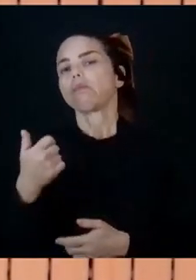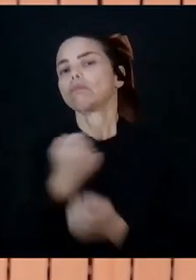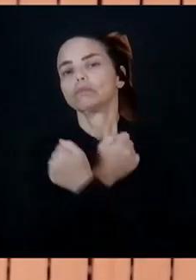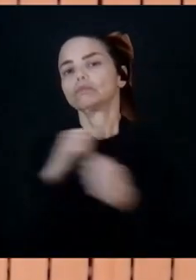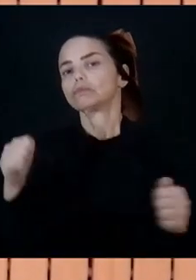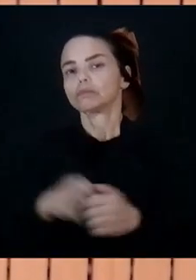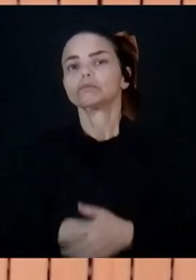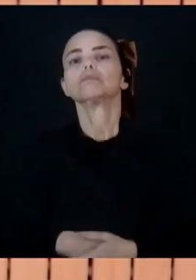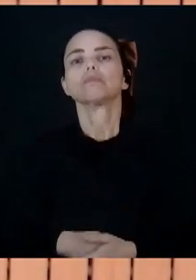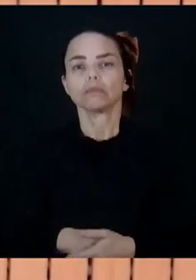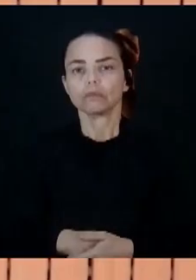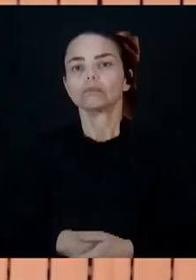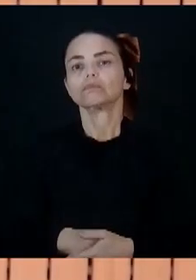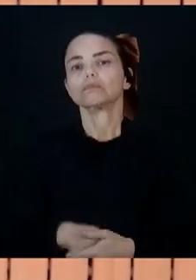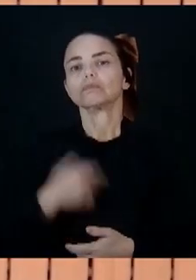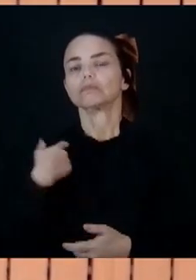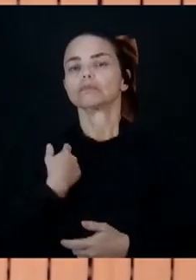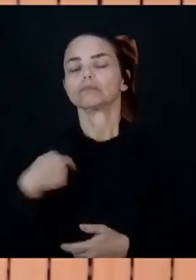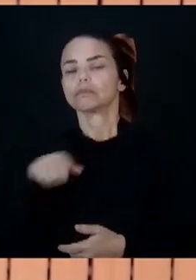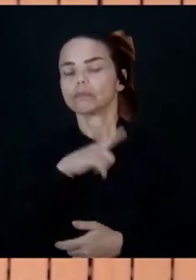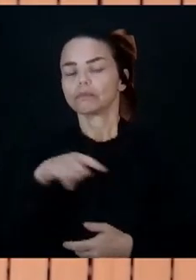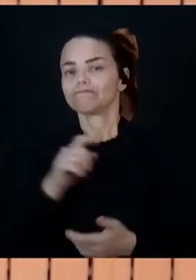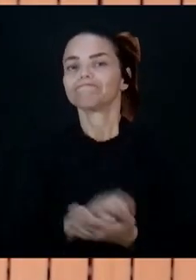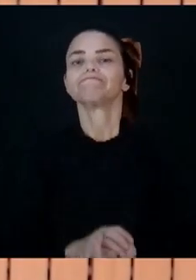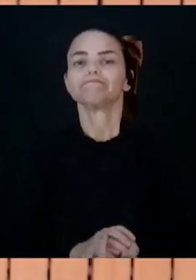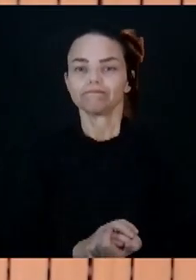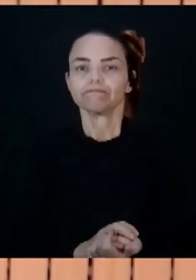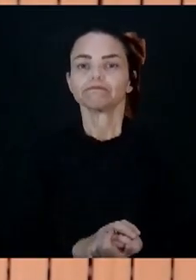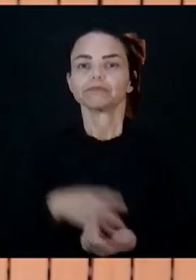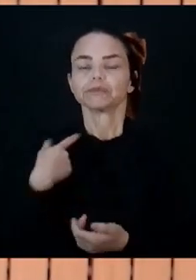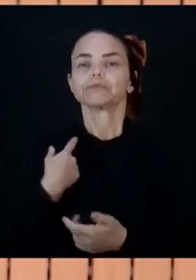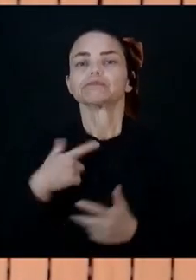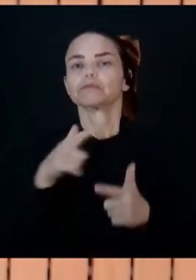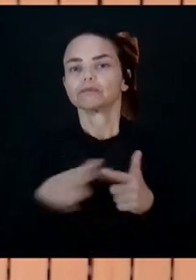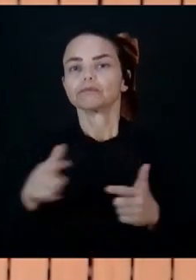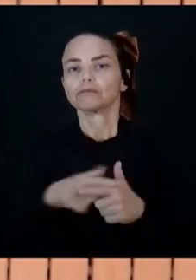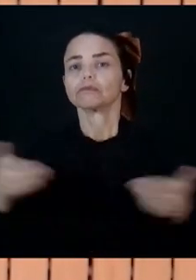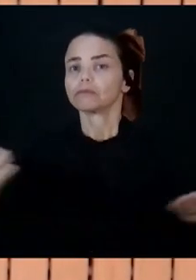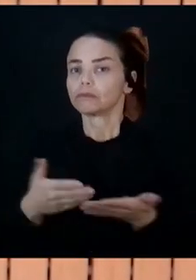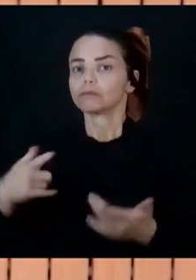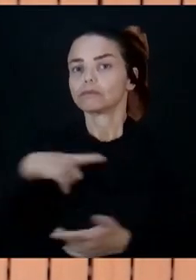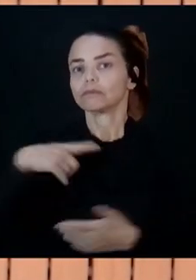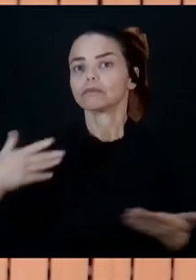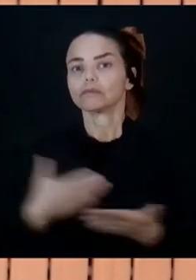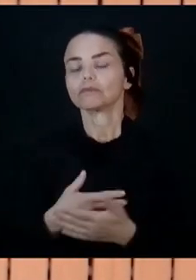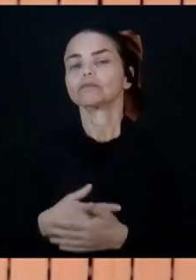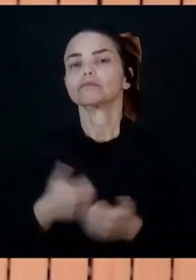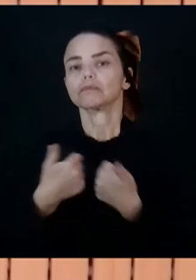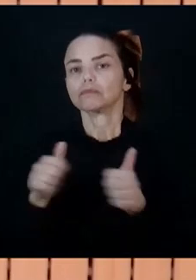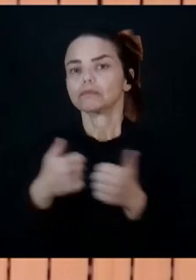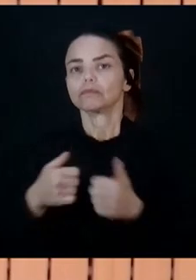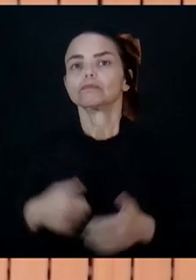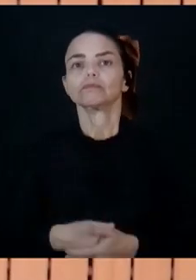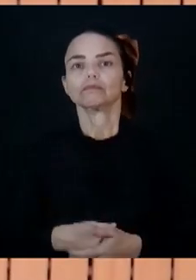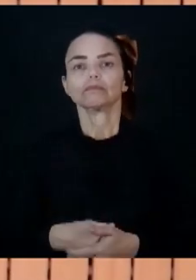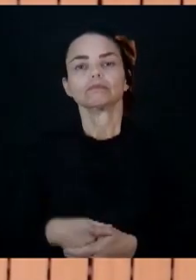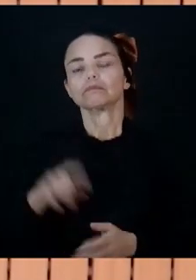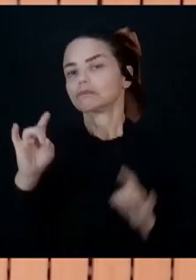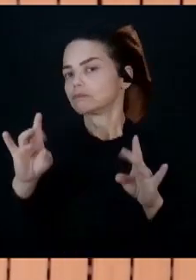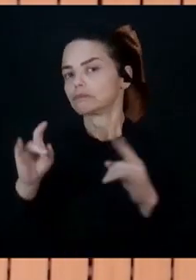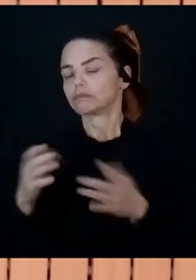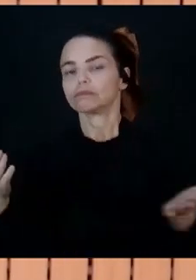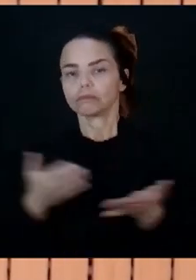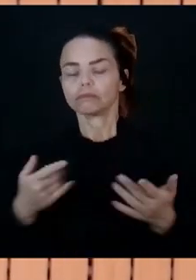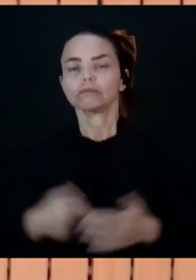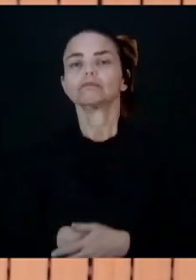isso diante da situação atual do transporte público, e não só atual, mas como sempre